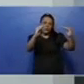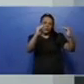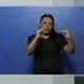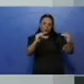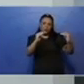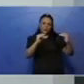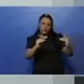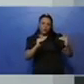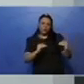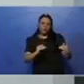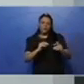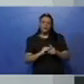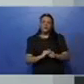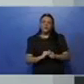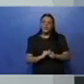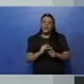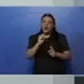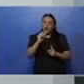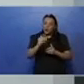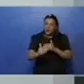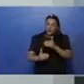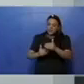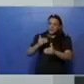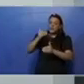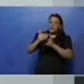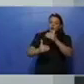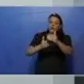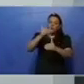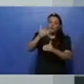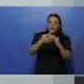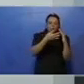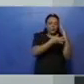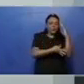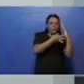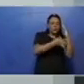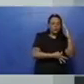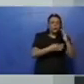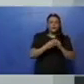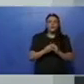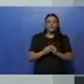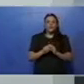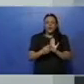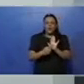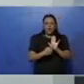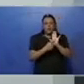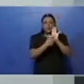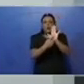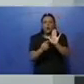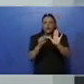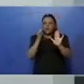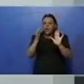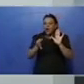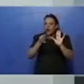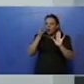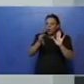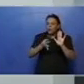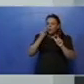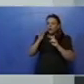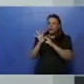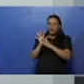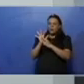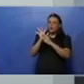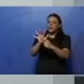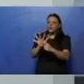a partir do segundo parágrafo, há um desenvolvimento de todo o corpo. E aí mostra-se alguns argumentos para sustentar que